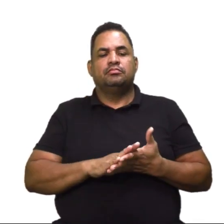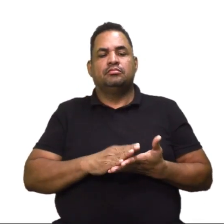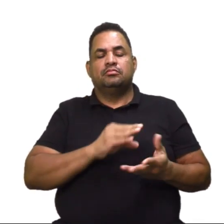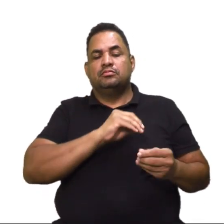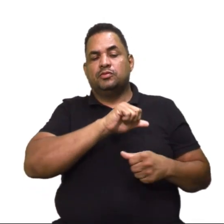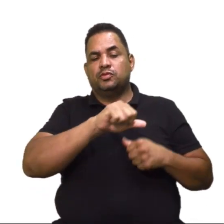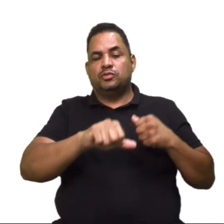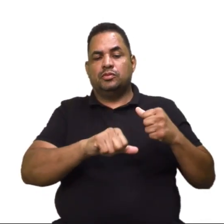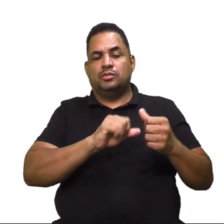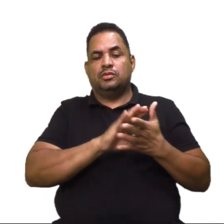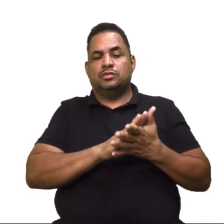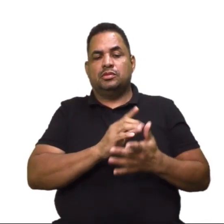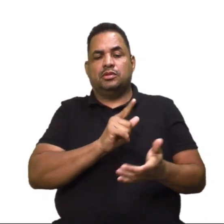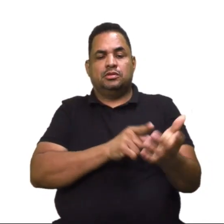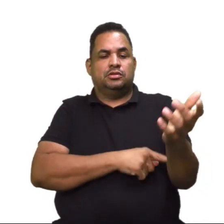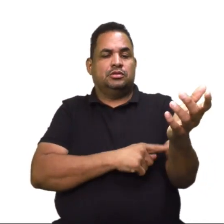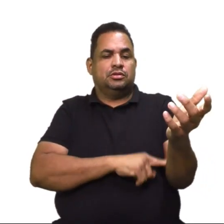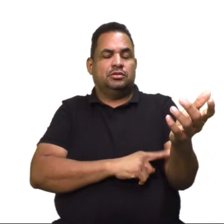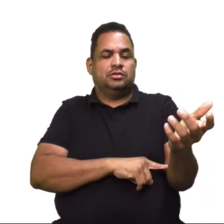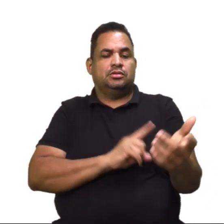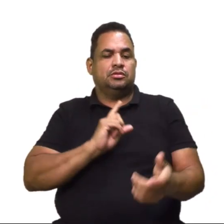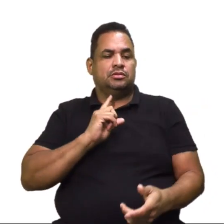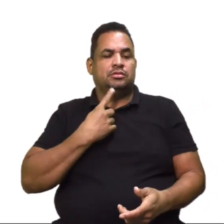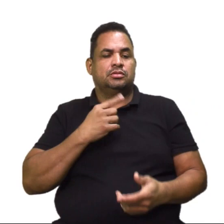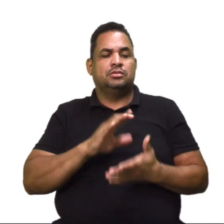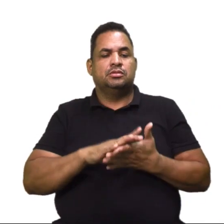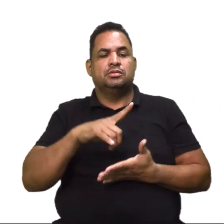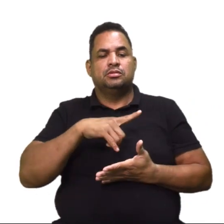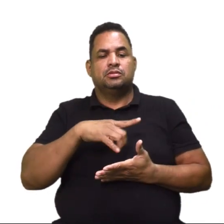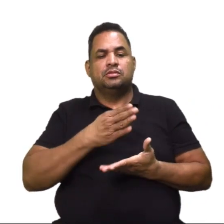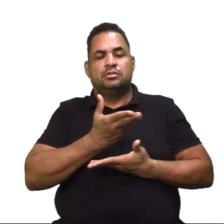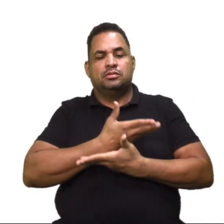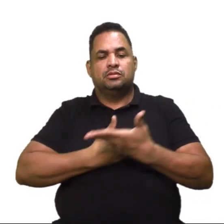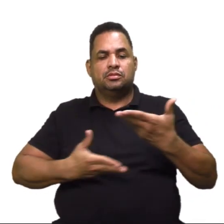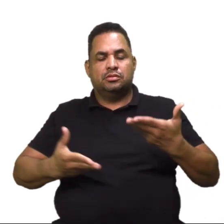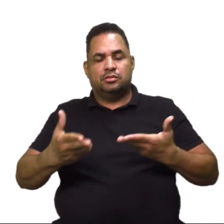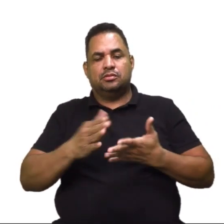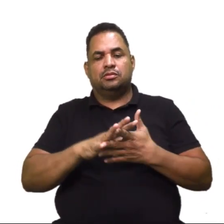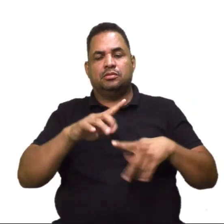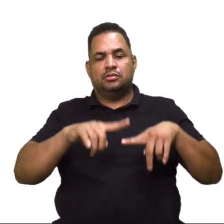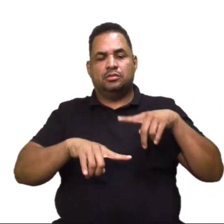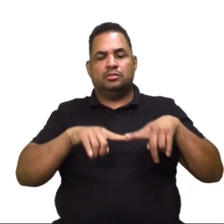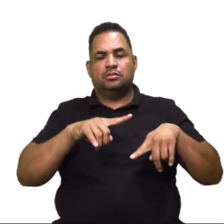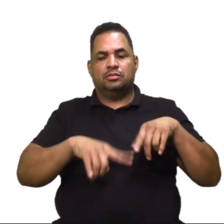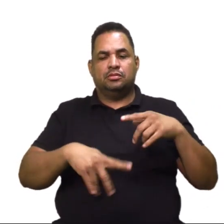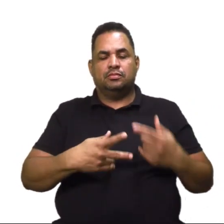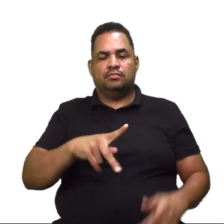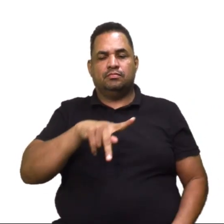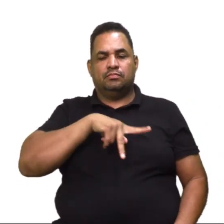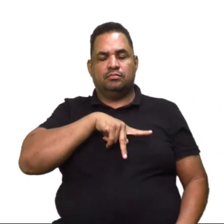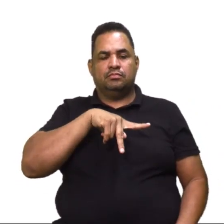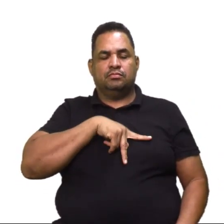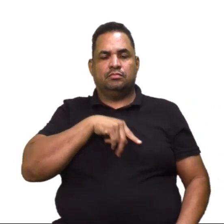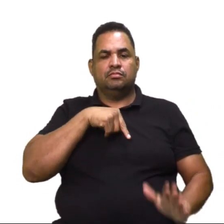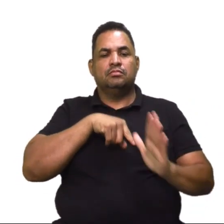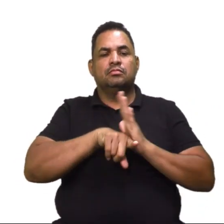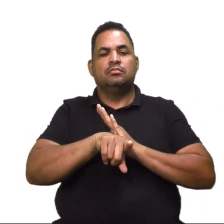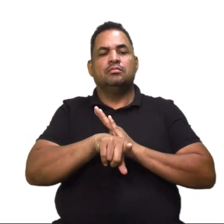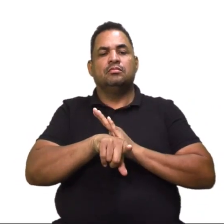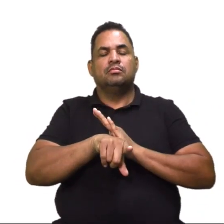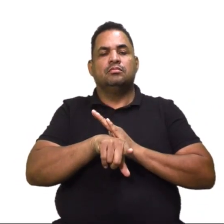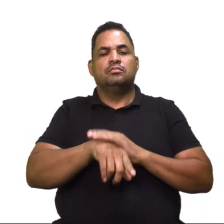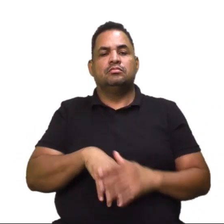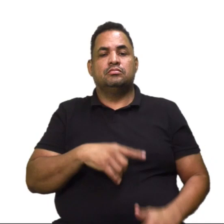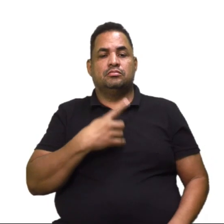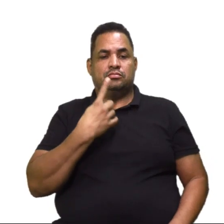sangue contaminado. E E, compartilhamento de objetos pessoais. A pergunta é, a